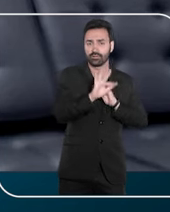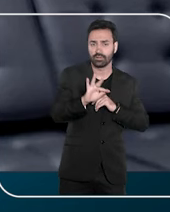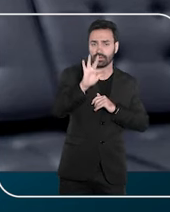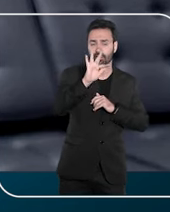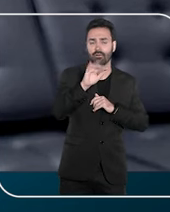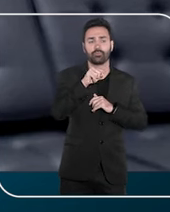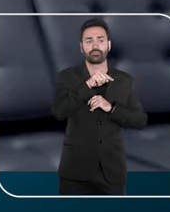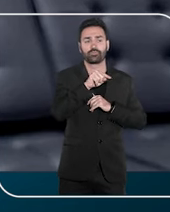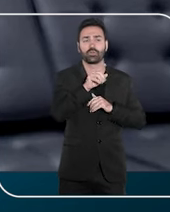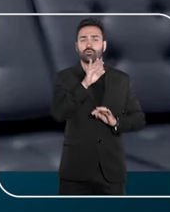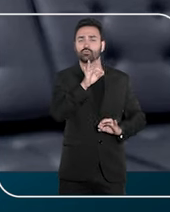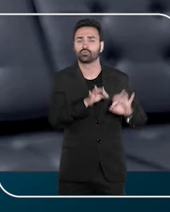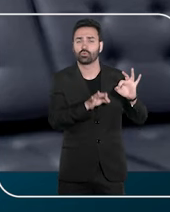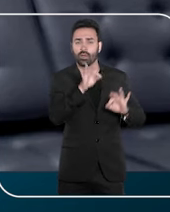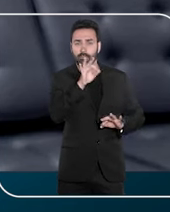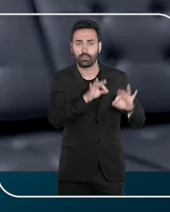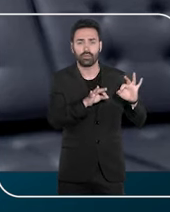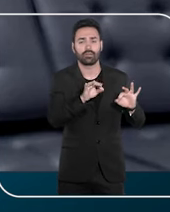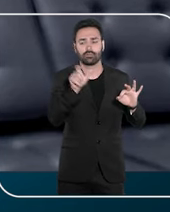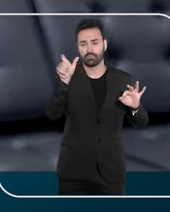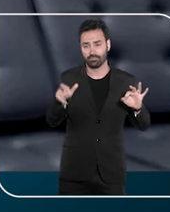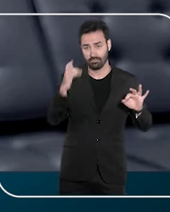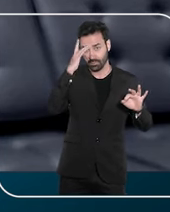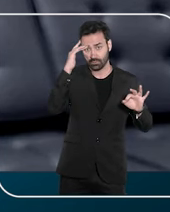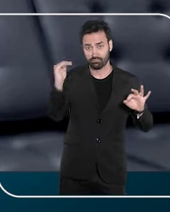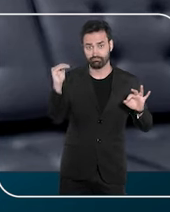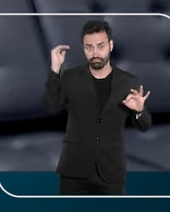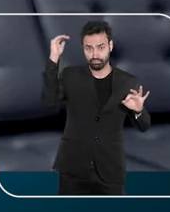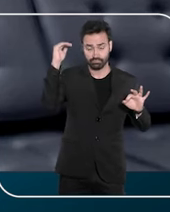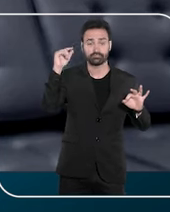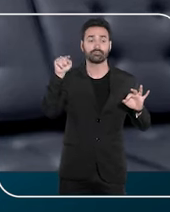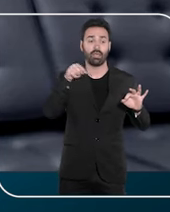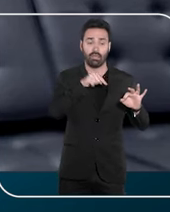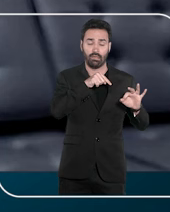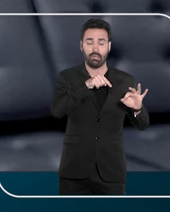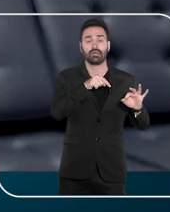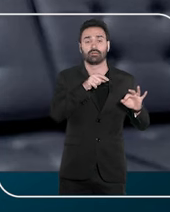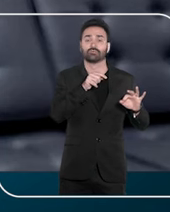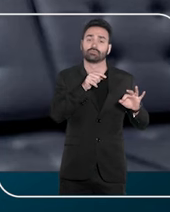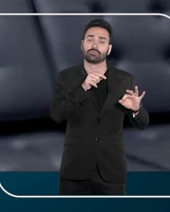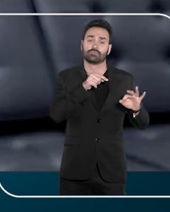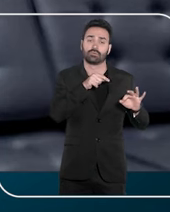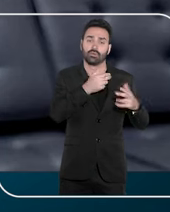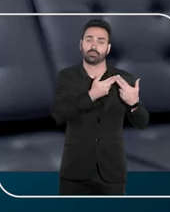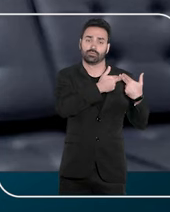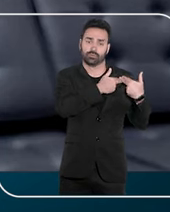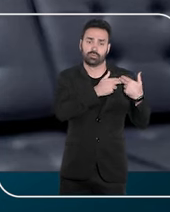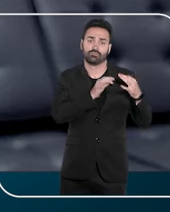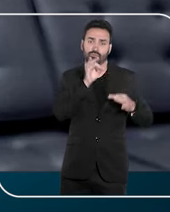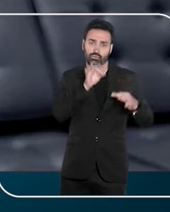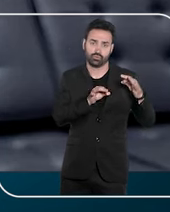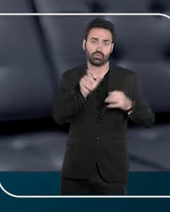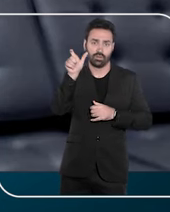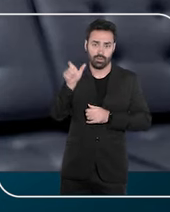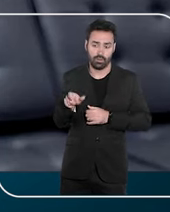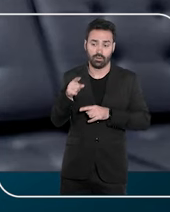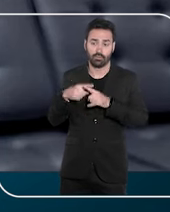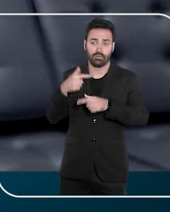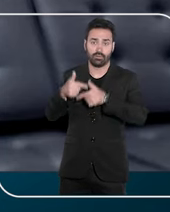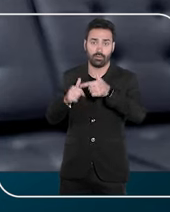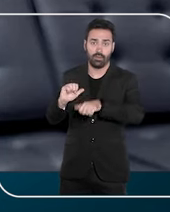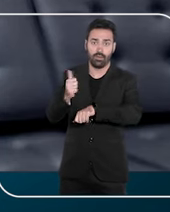autoridades que gozavam, que gozam da competência por prerrogativa do foro, né, em razão do cargo